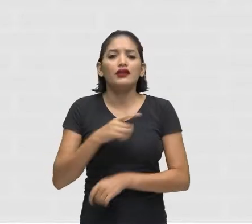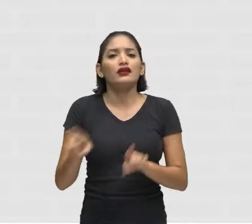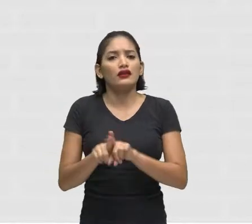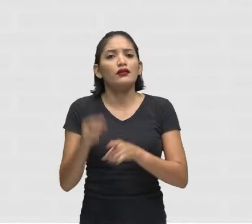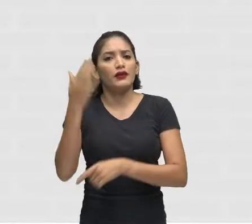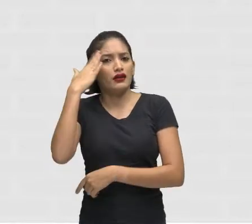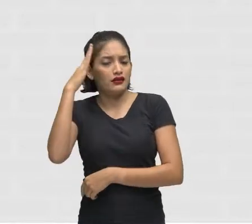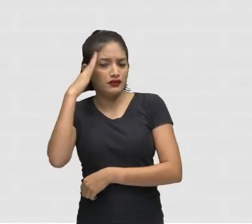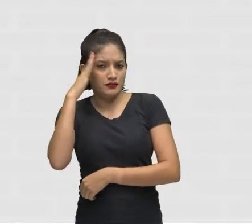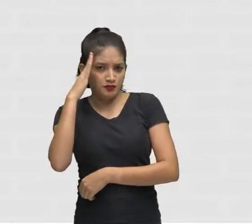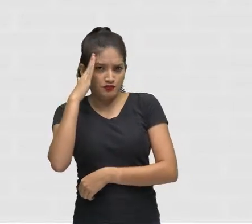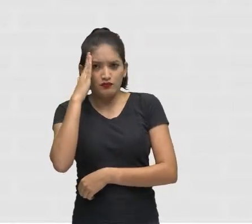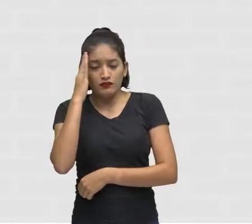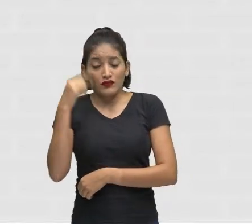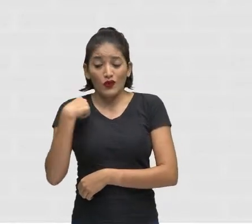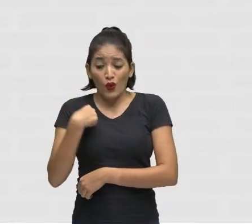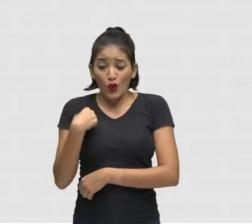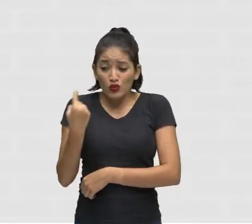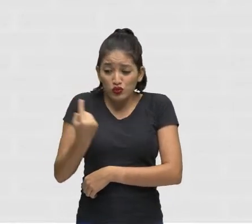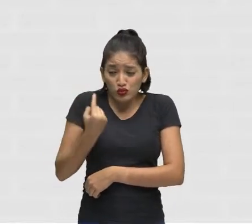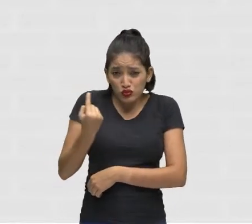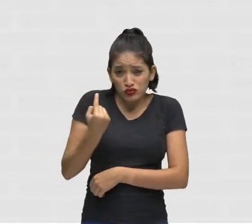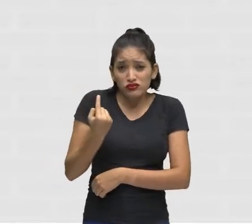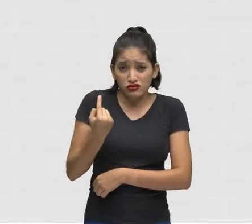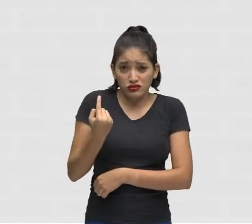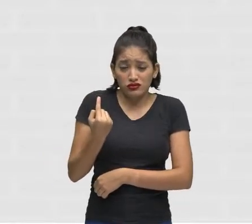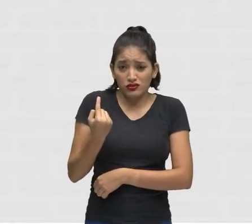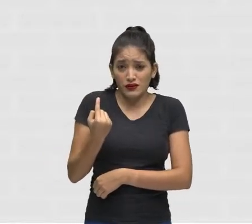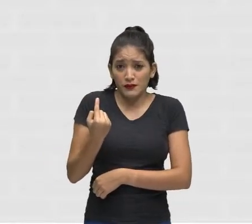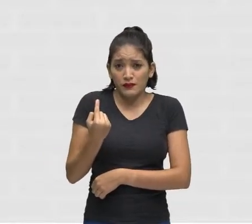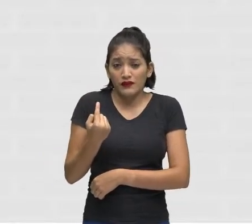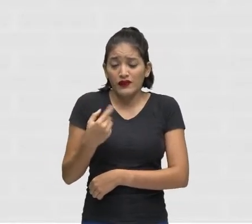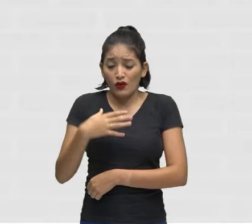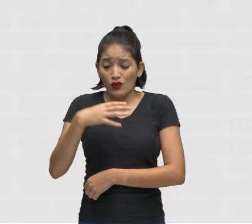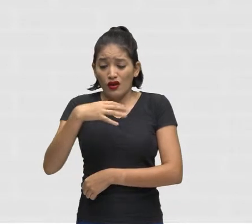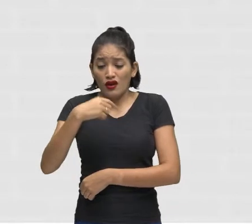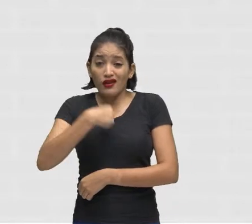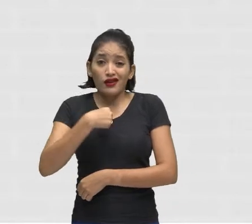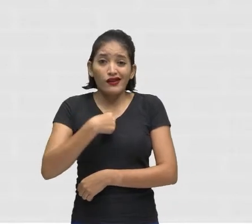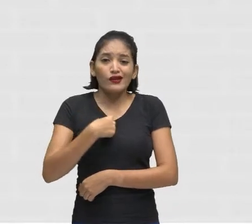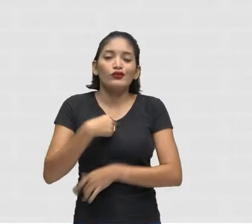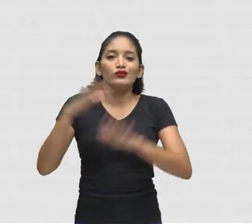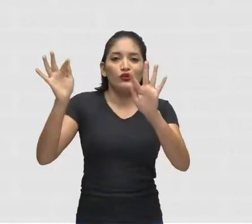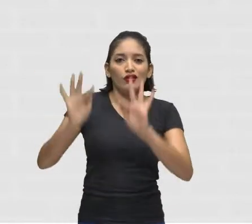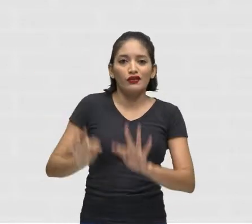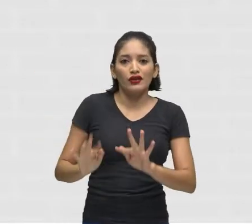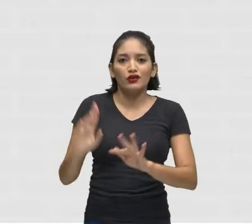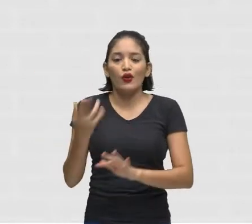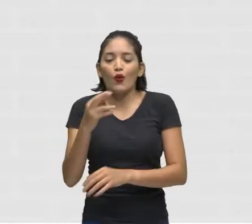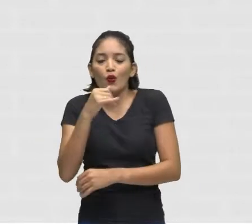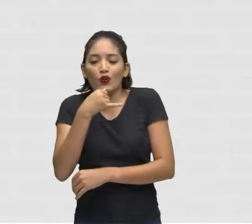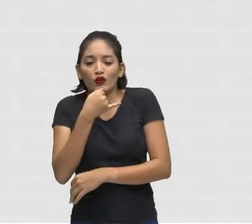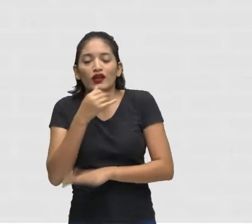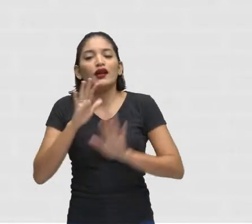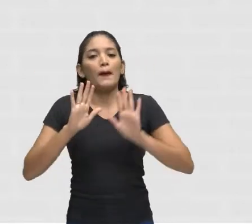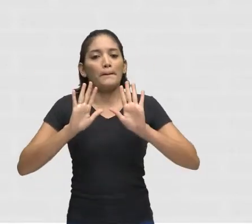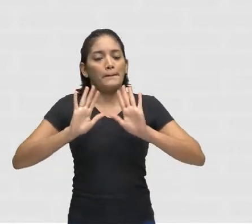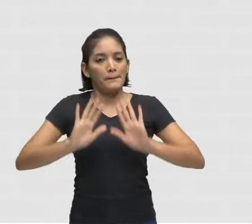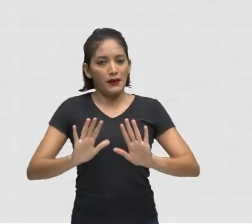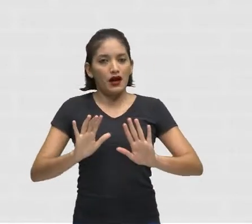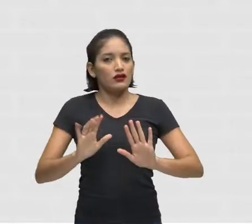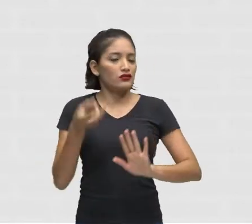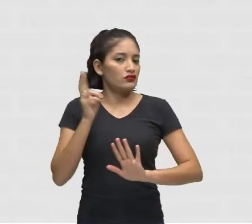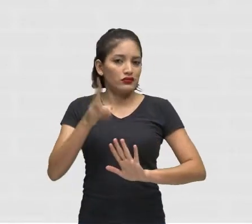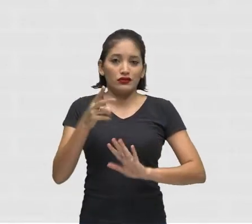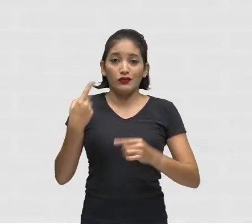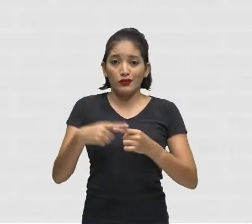não somos alguma coisa. Então eu não sou feliz ou eu não sou infeliz, mas eu estou. Porque a